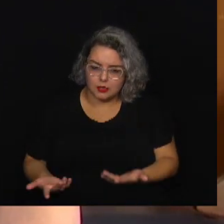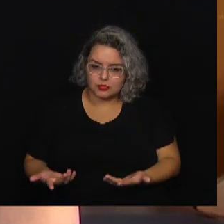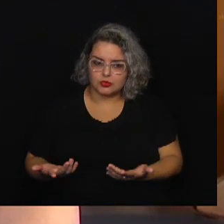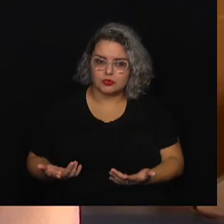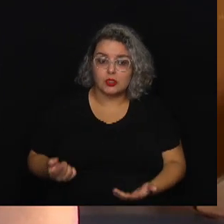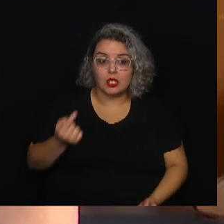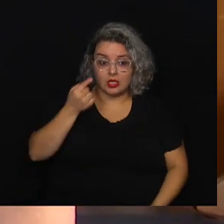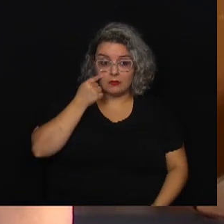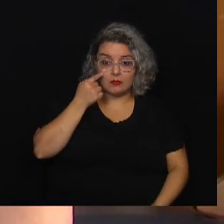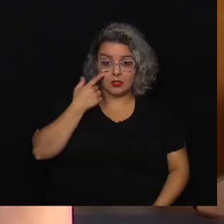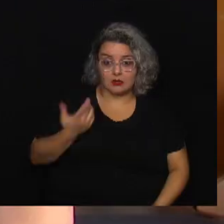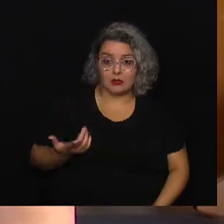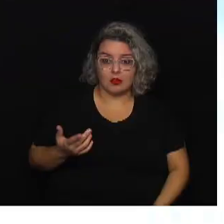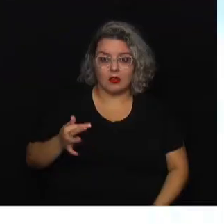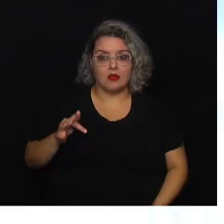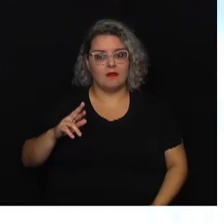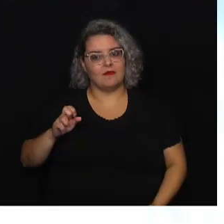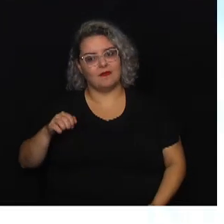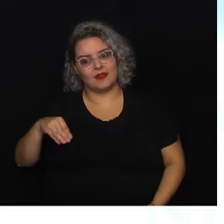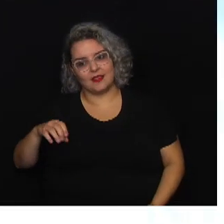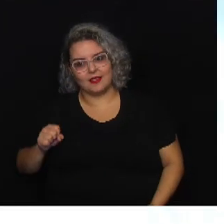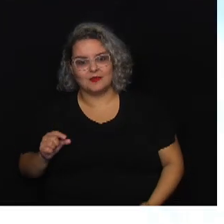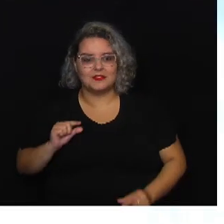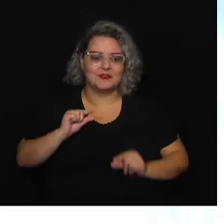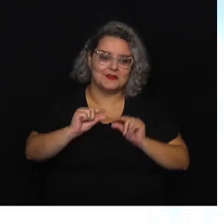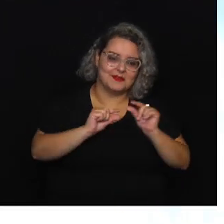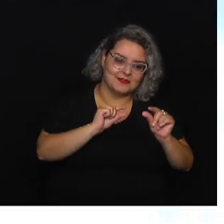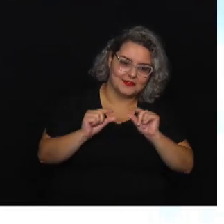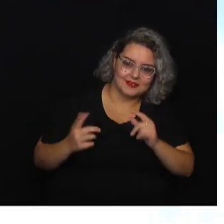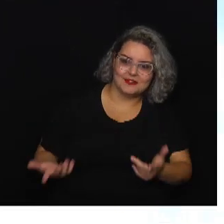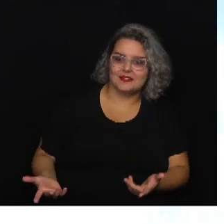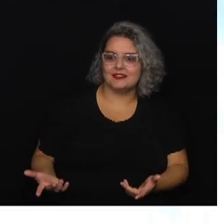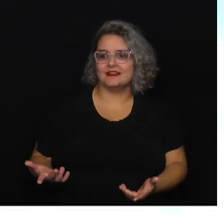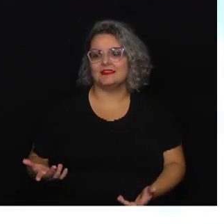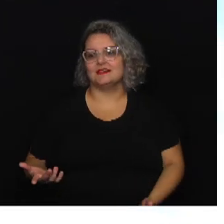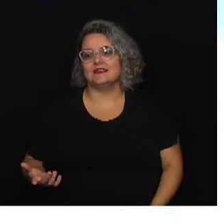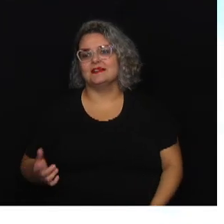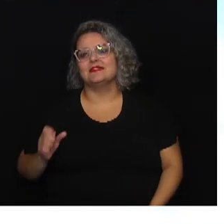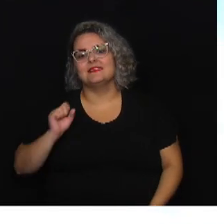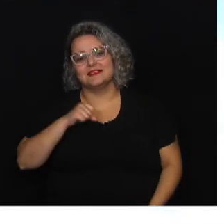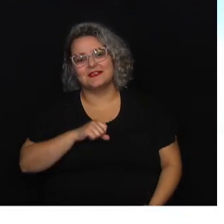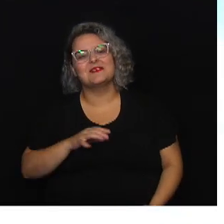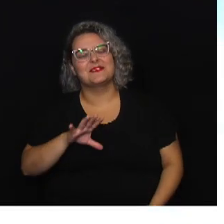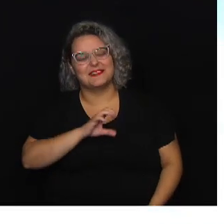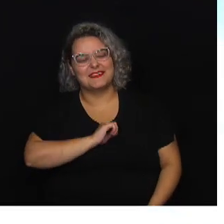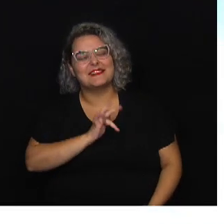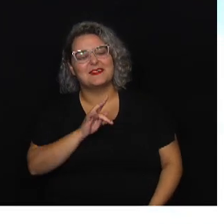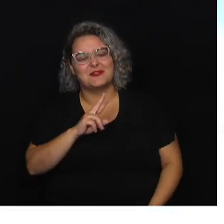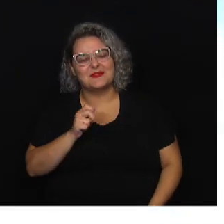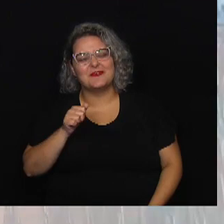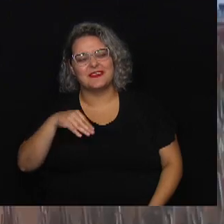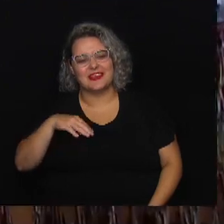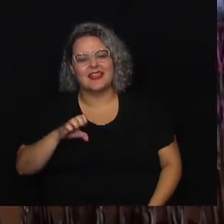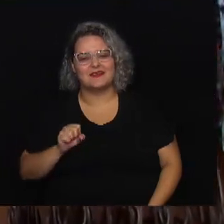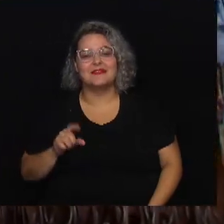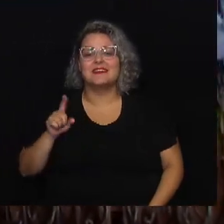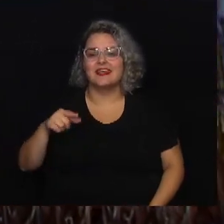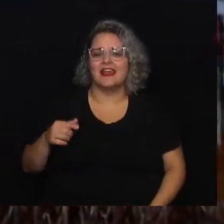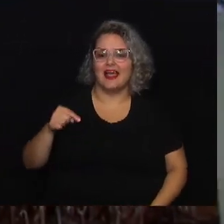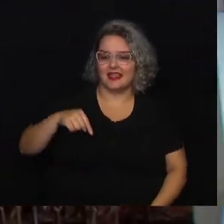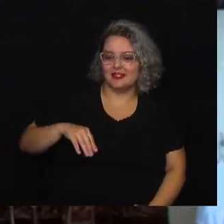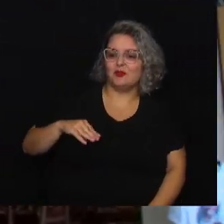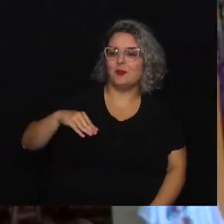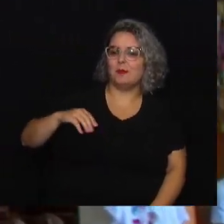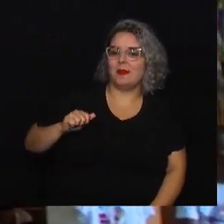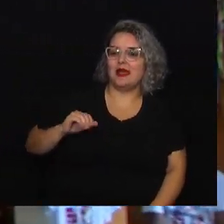conferir frames, né? Pedacinho dessa história. Gostei dos frames, exatamente. Aqui no Macaxeira, aqui no